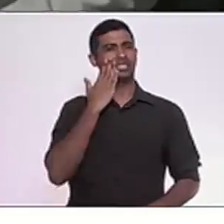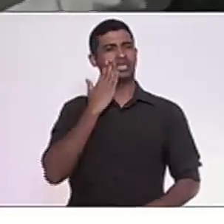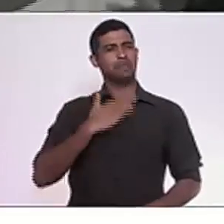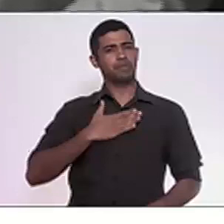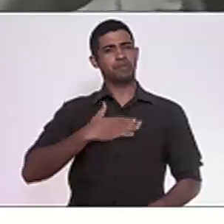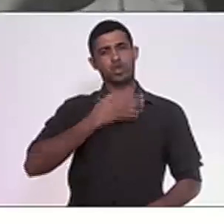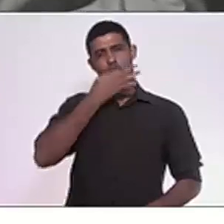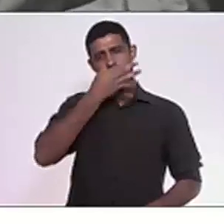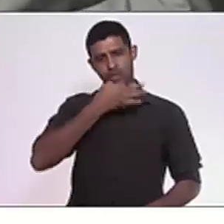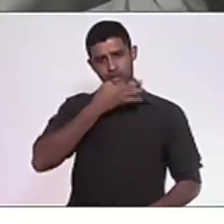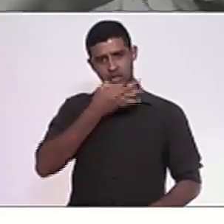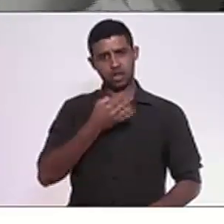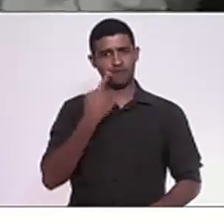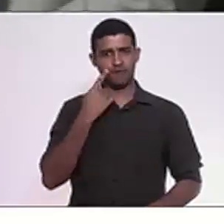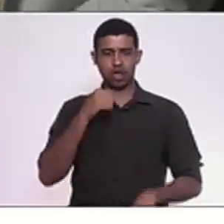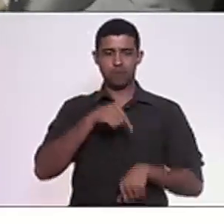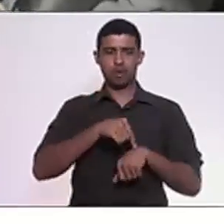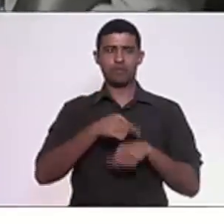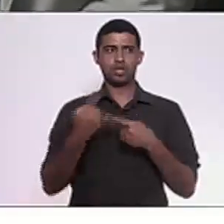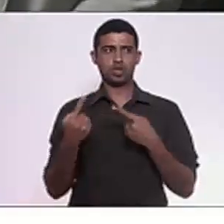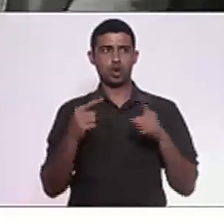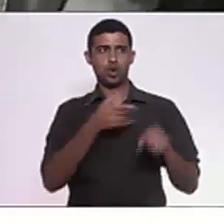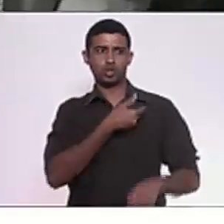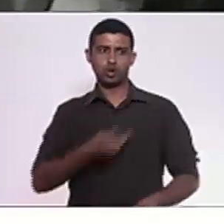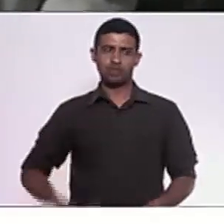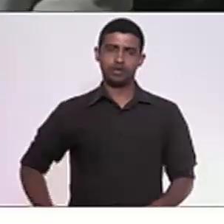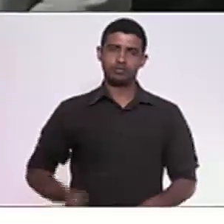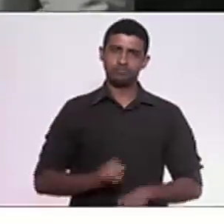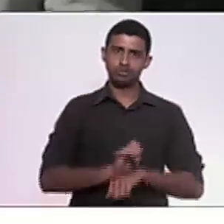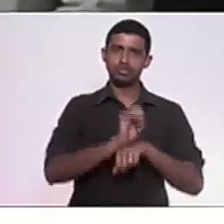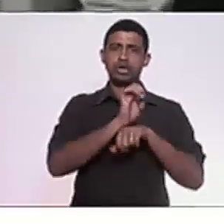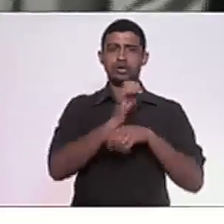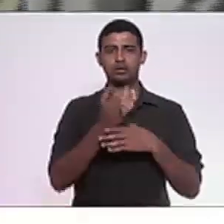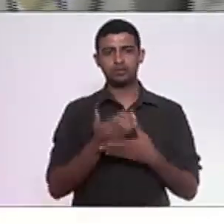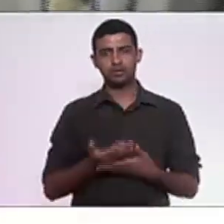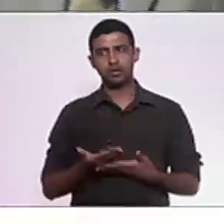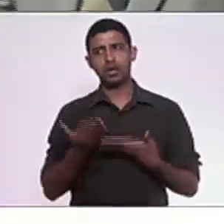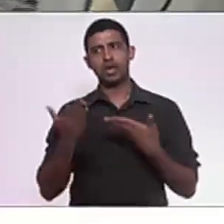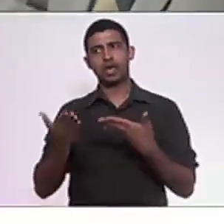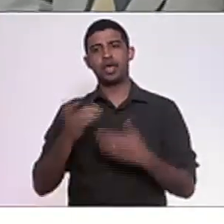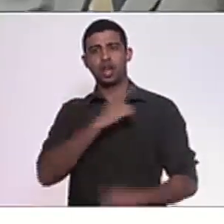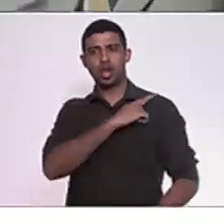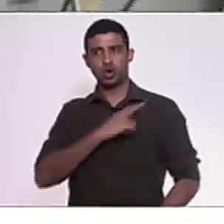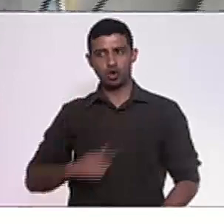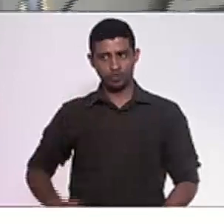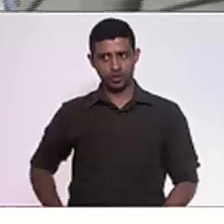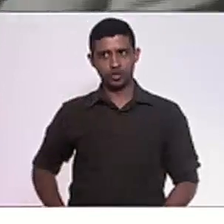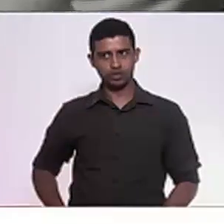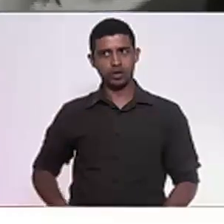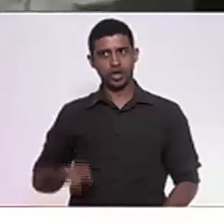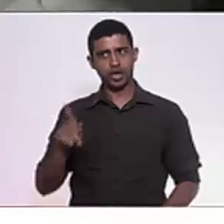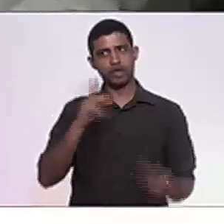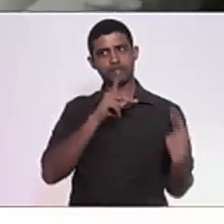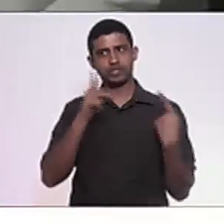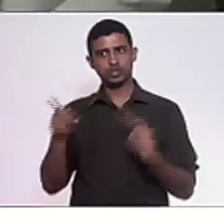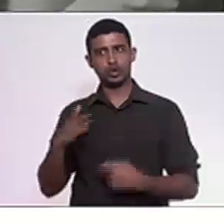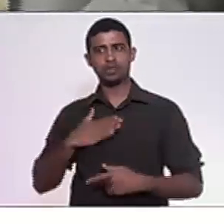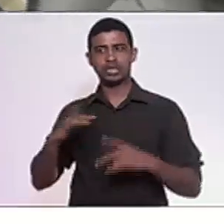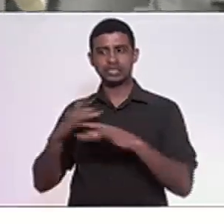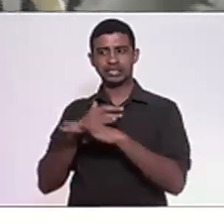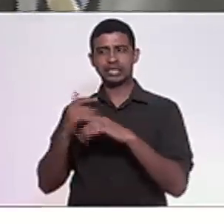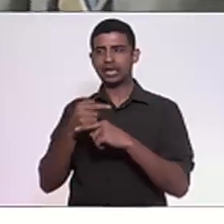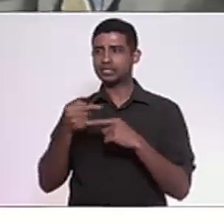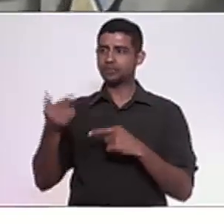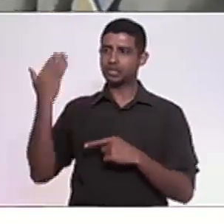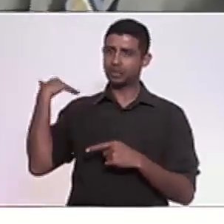no momento de oposição ao governo do estado excelentíssimo senhor governador esteve em minha cidade na semana passada